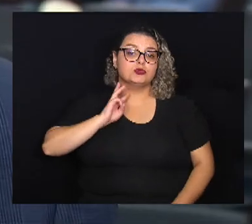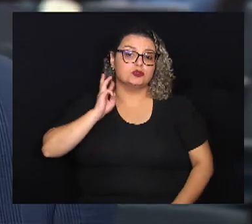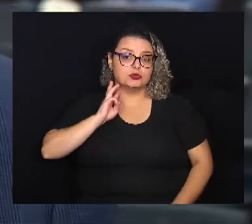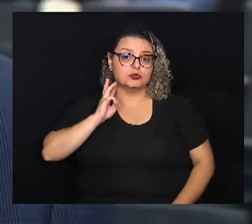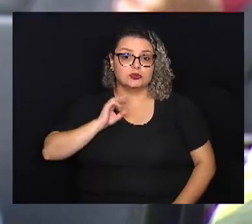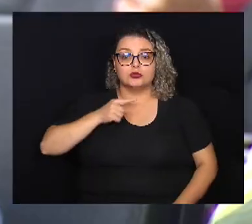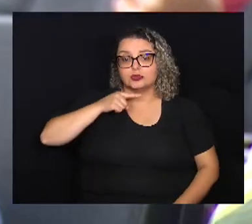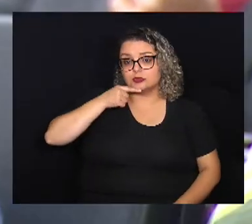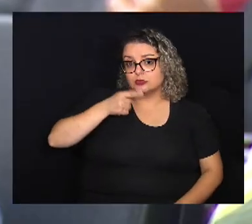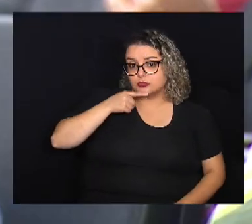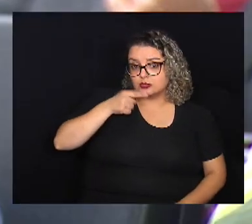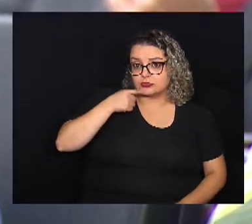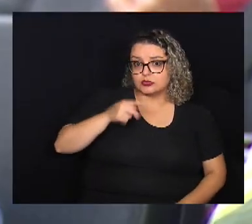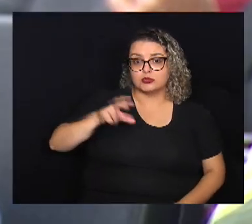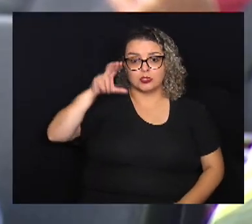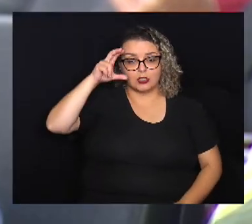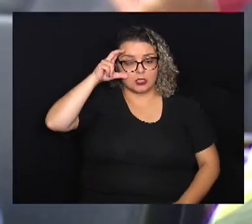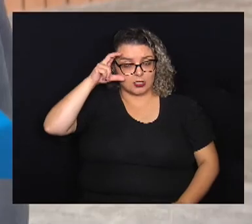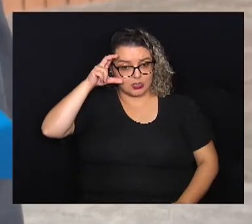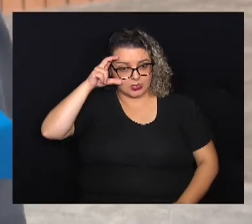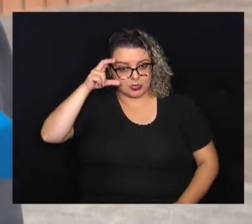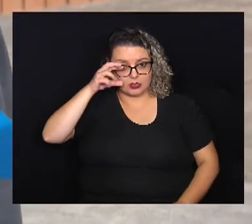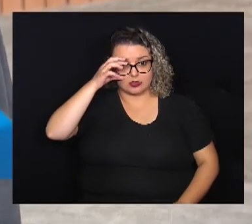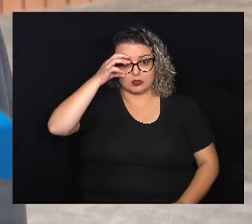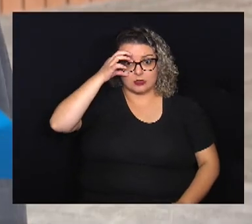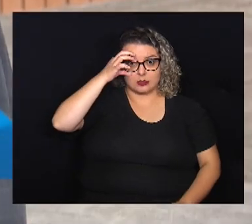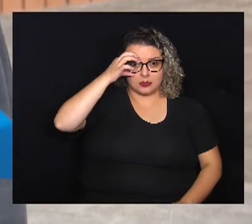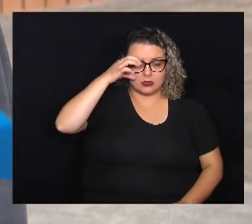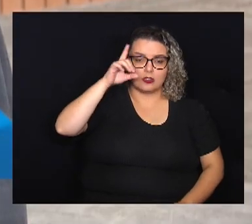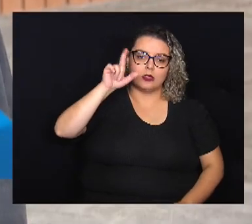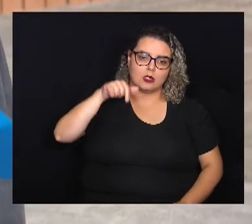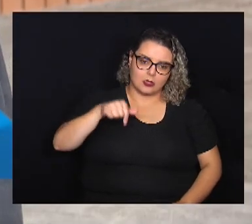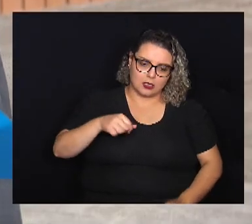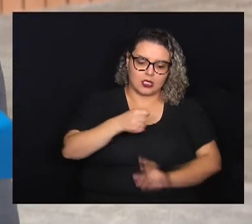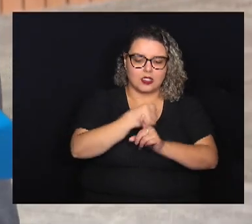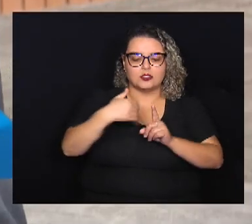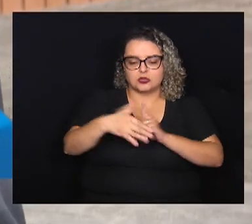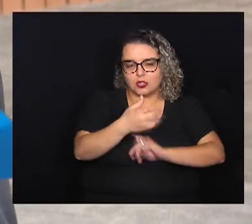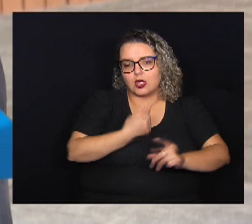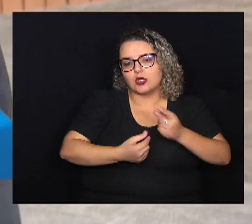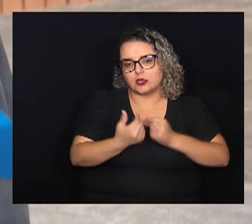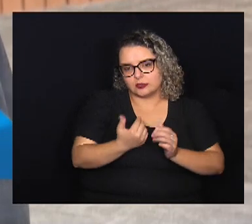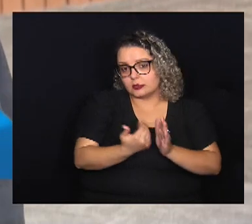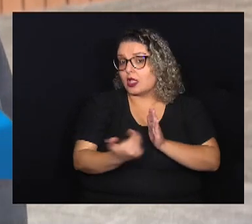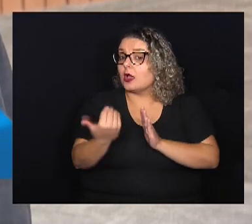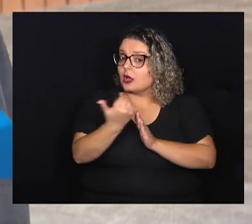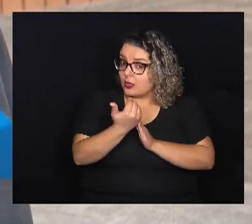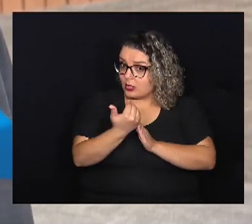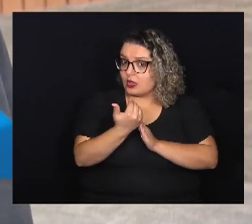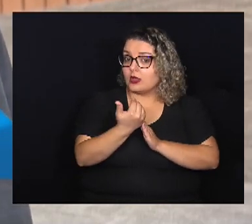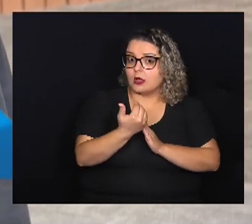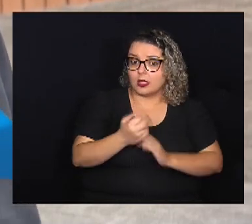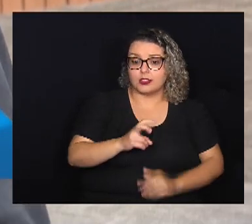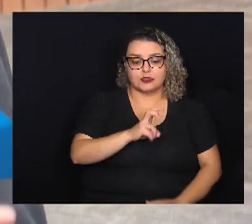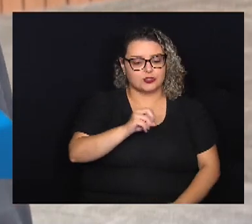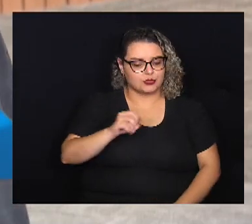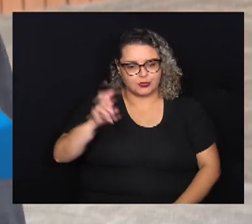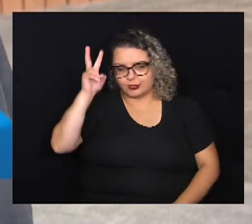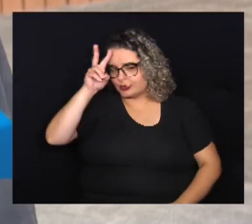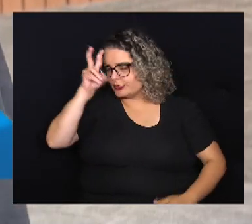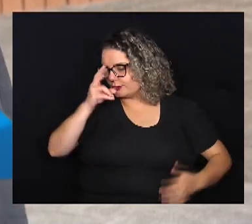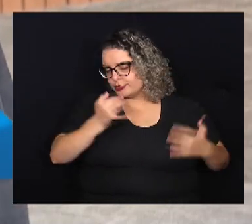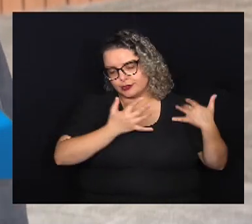Eduardo Magoga e Carlinhos Camelô é uma questão socioeconômica acima de tudo é o fruto de 500 anos de história de Brasil